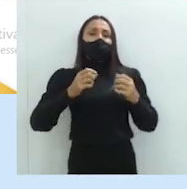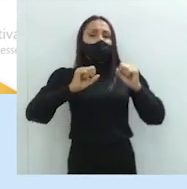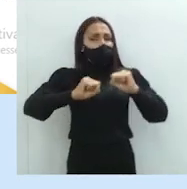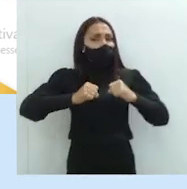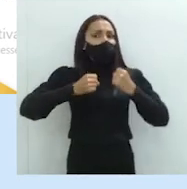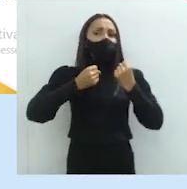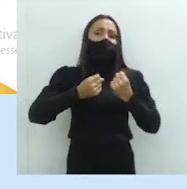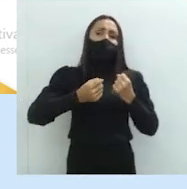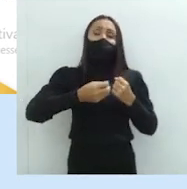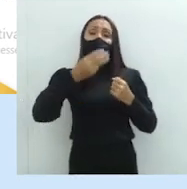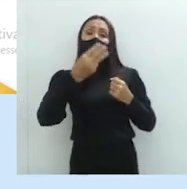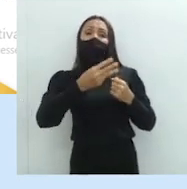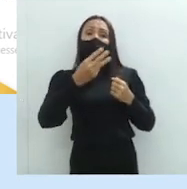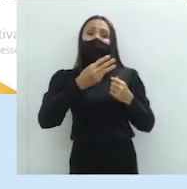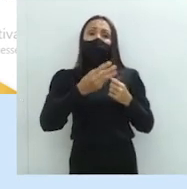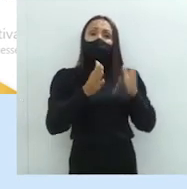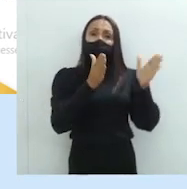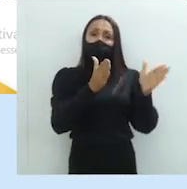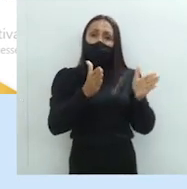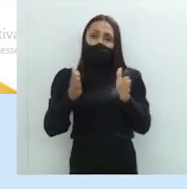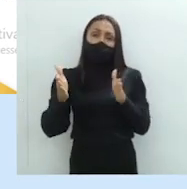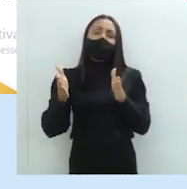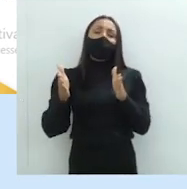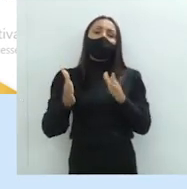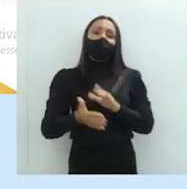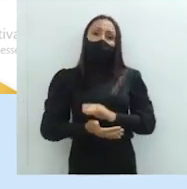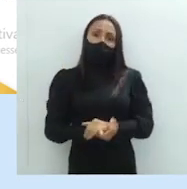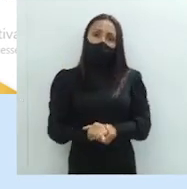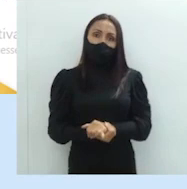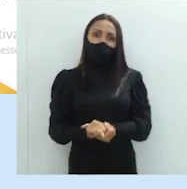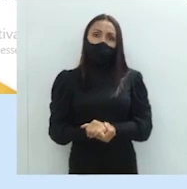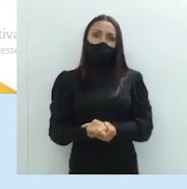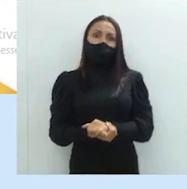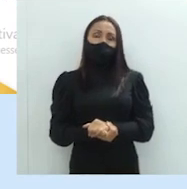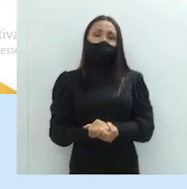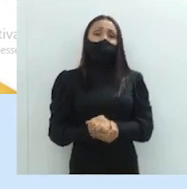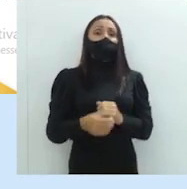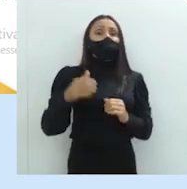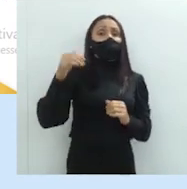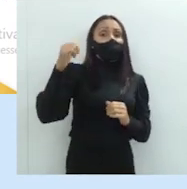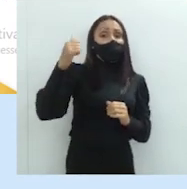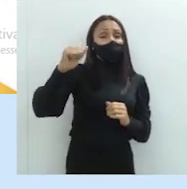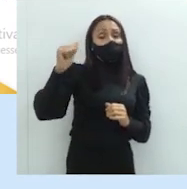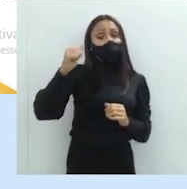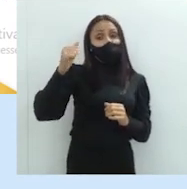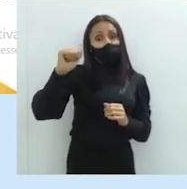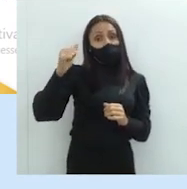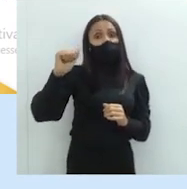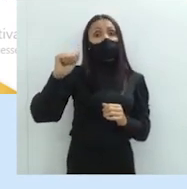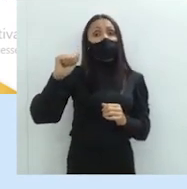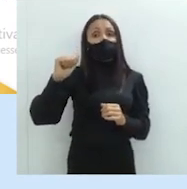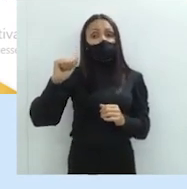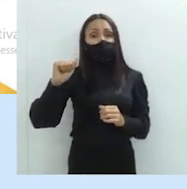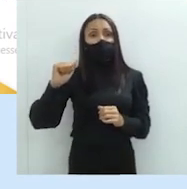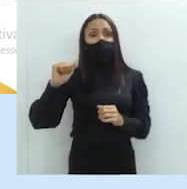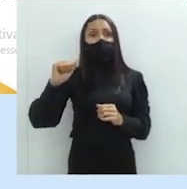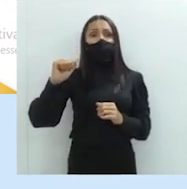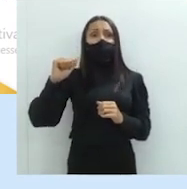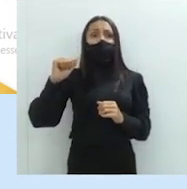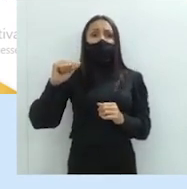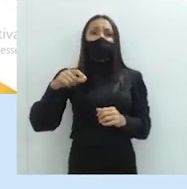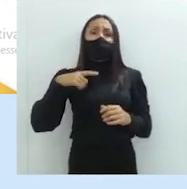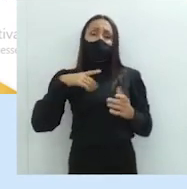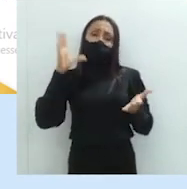da época. Então vejamos, a Argentina, por outro lado, queria consolidar